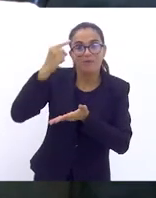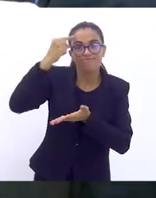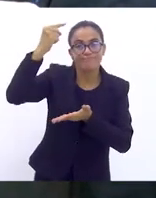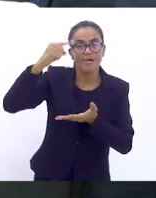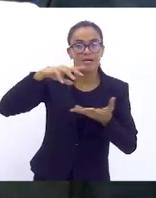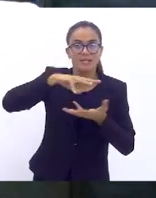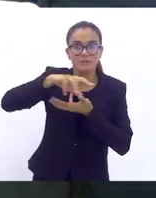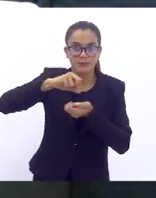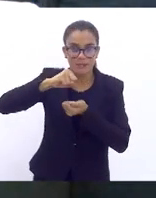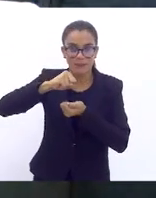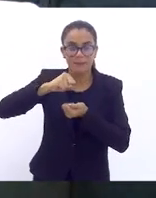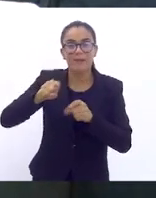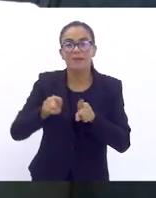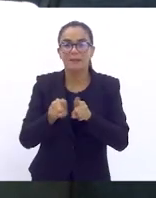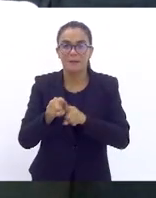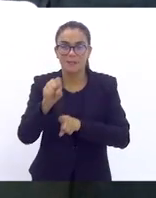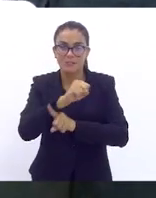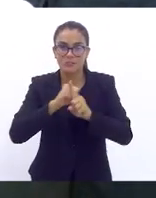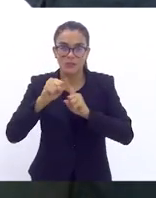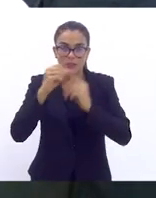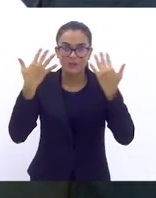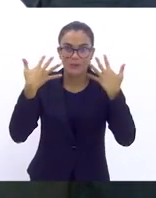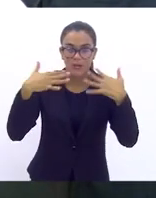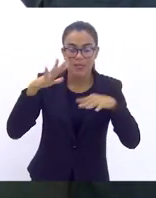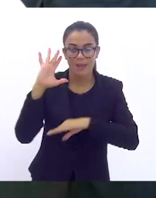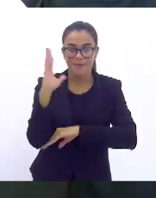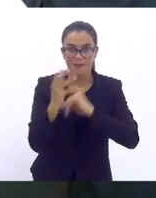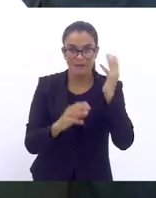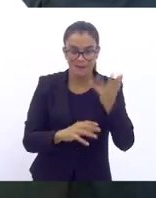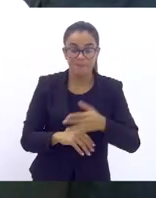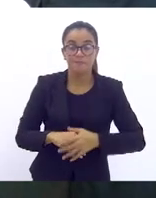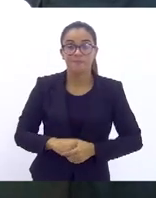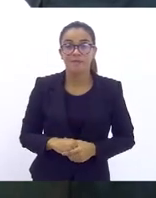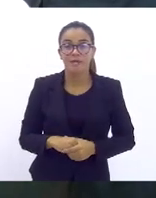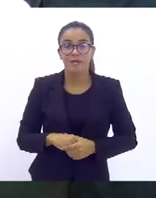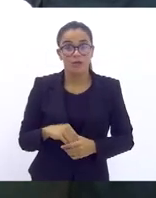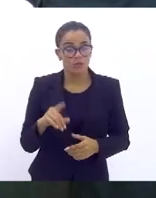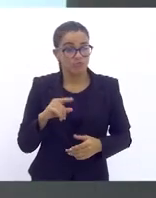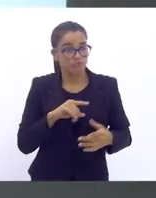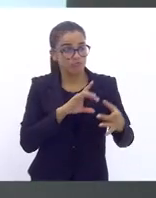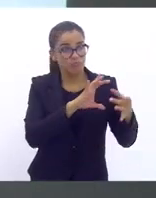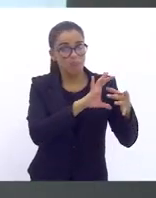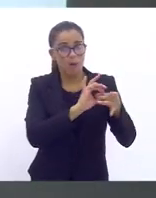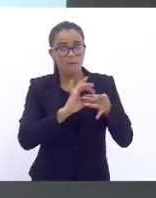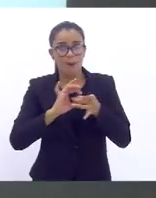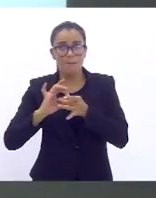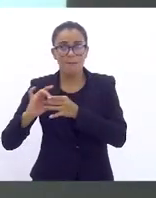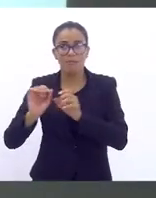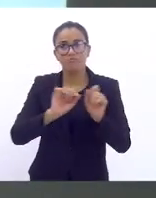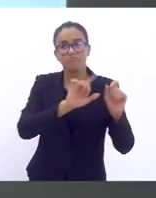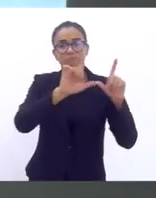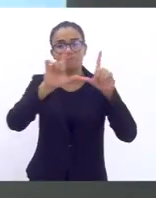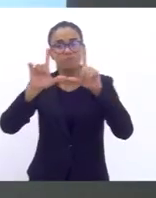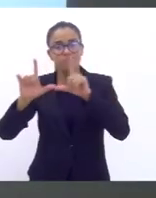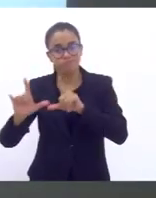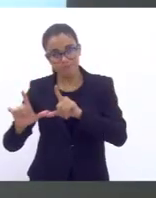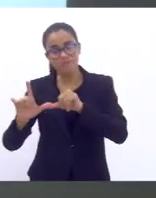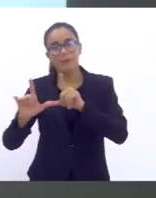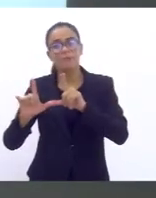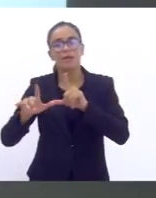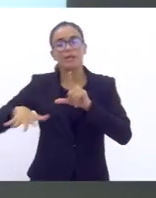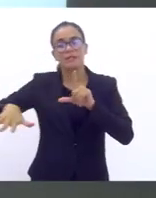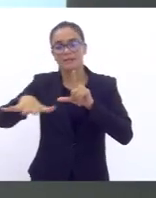e a questão sócio ambiental e tudo isso acaba passando também por uma transversalidade de